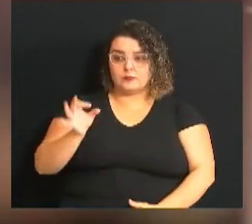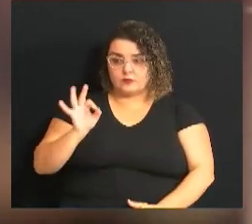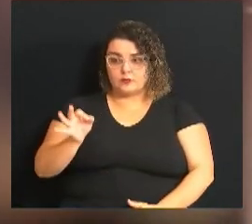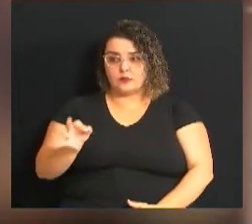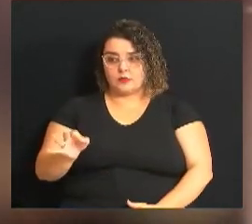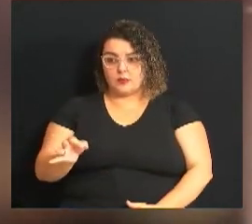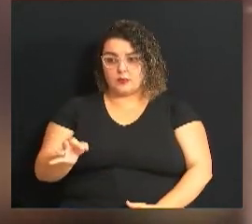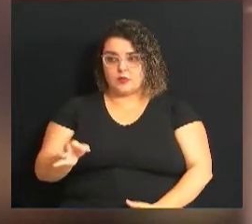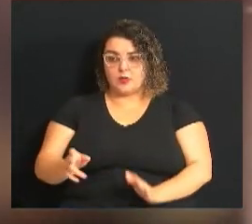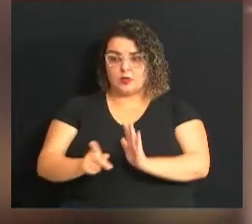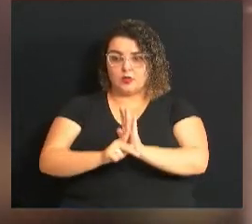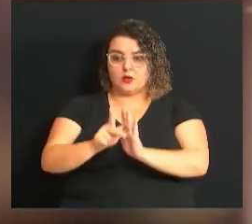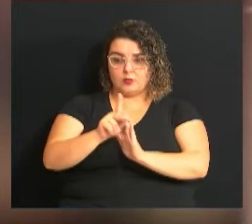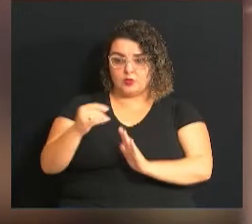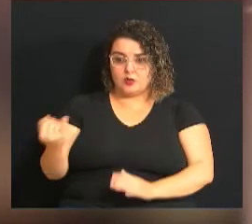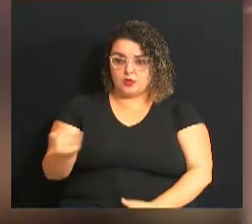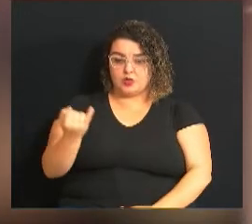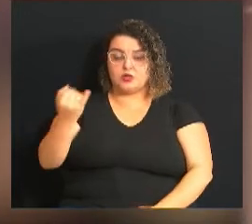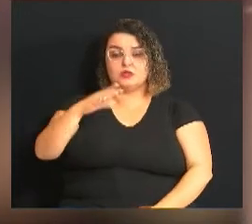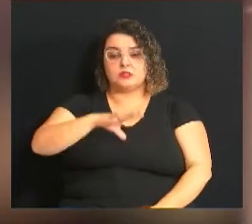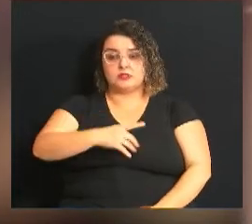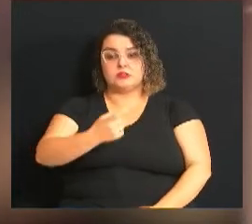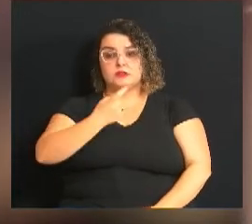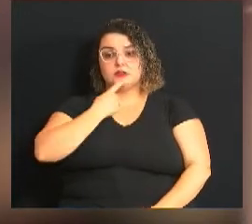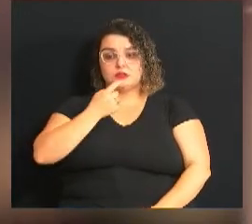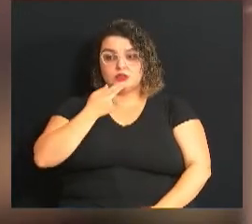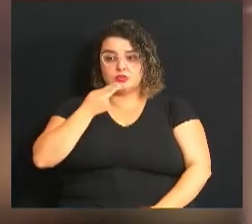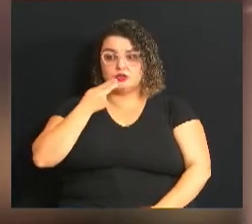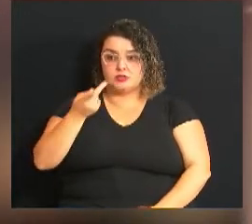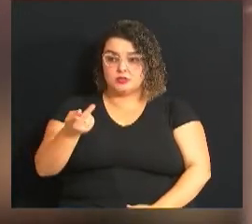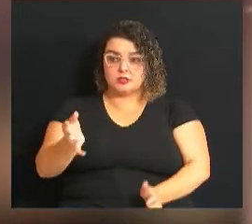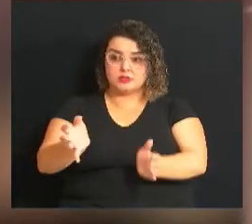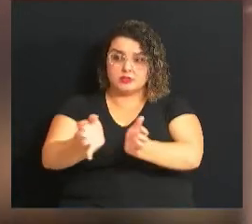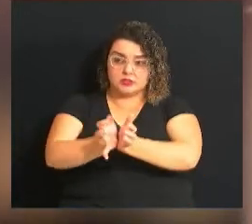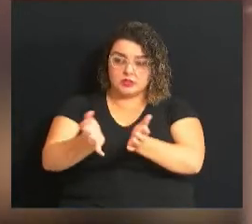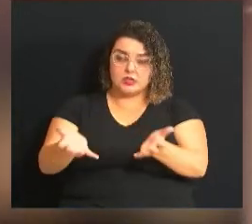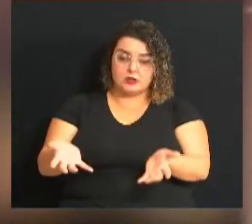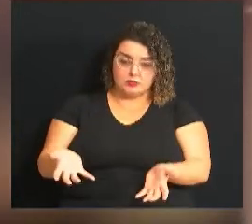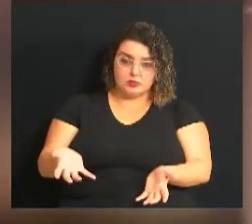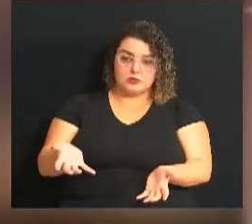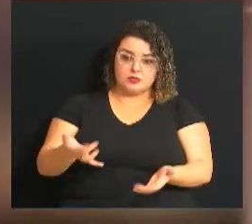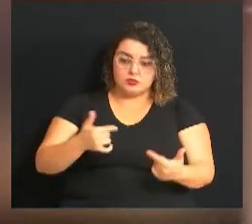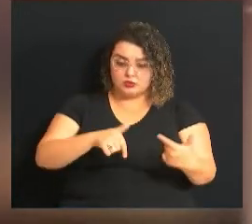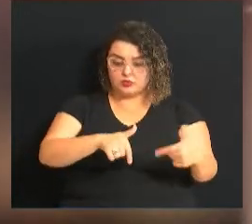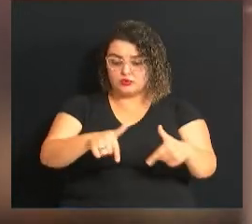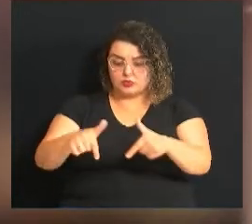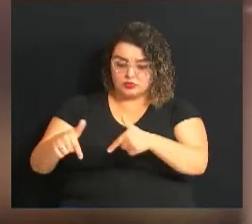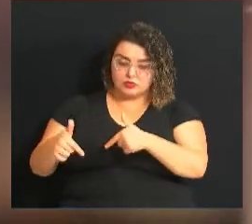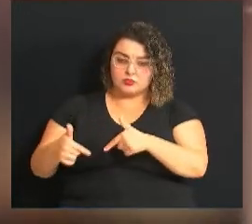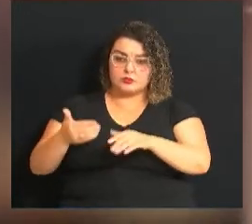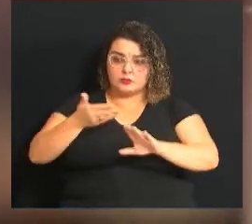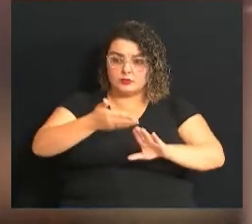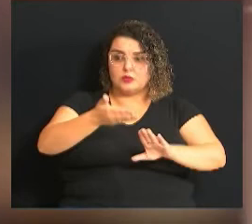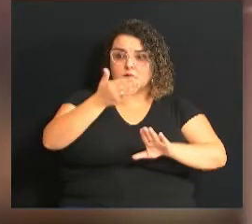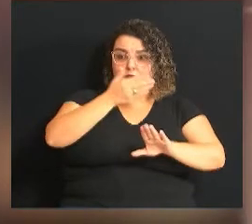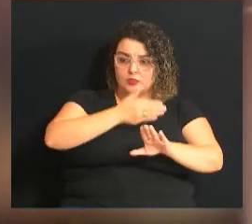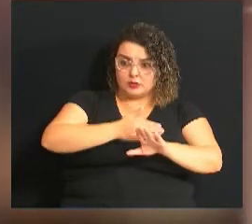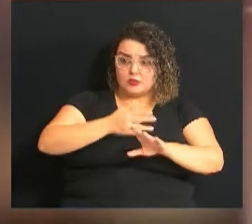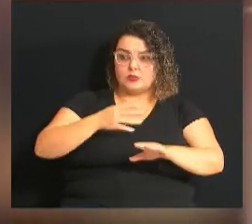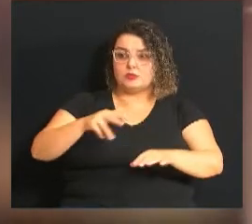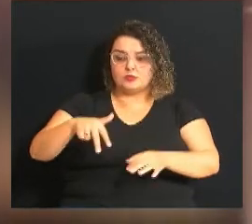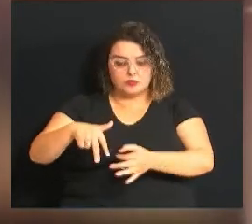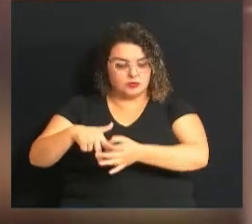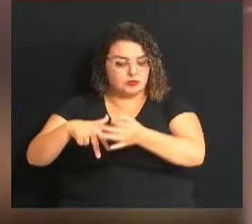projetos importantes para a nossa cidade, e dizer dessa comissão, né, que os trabalhos nos bastidores, dos